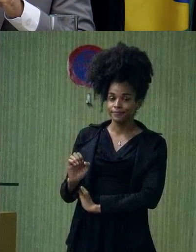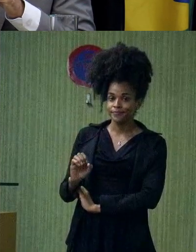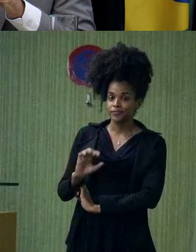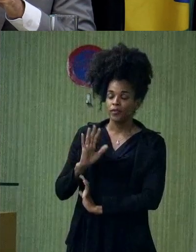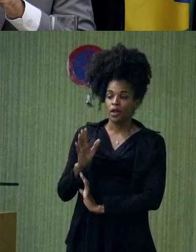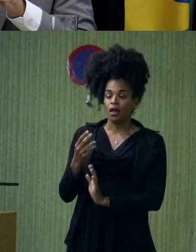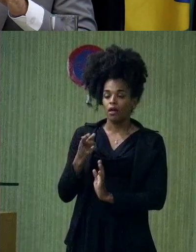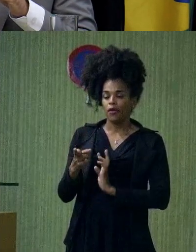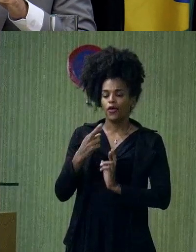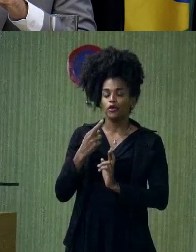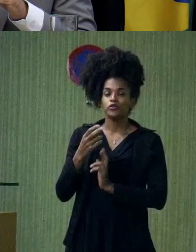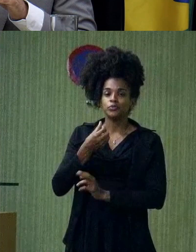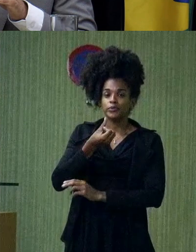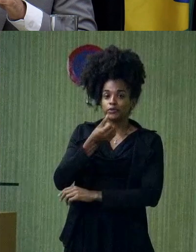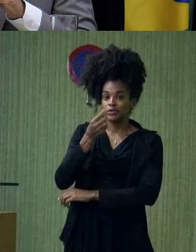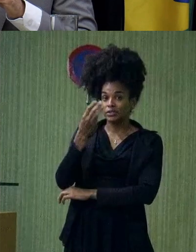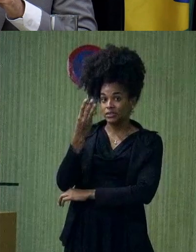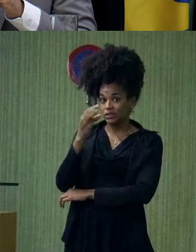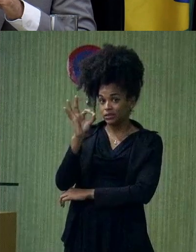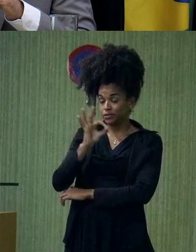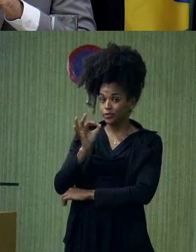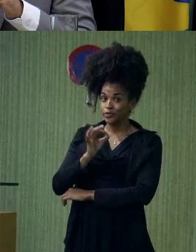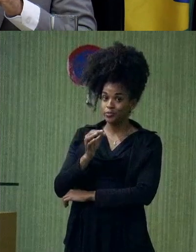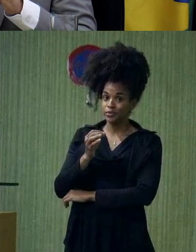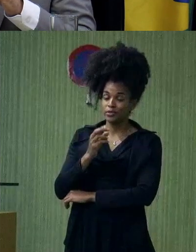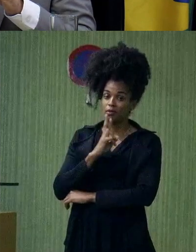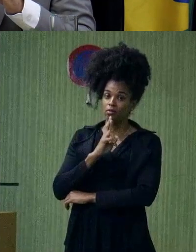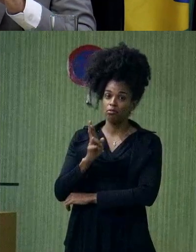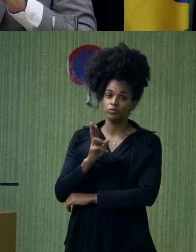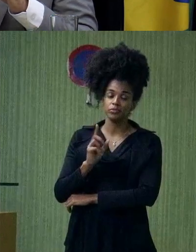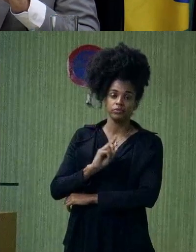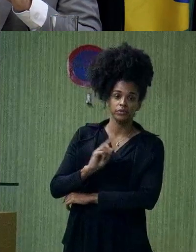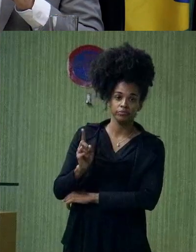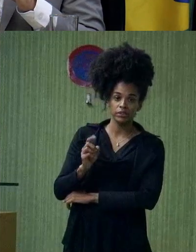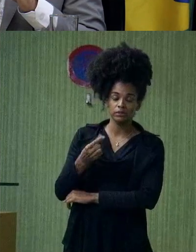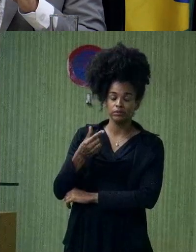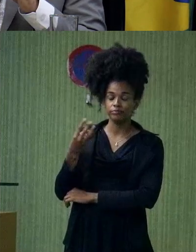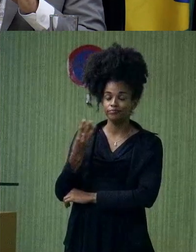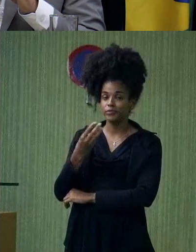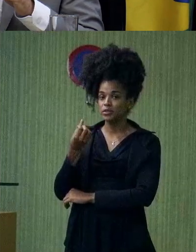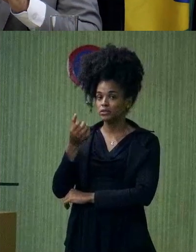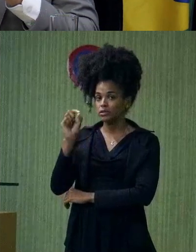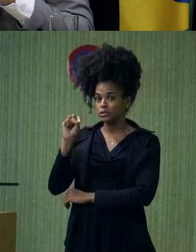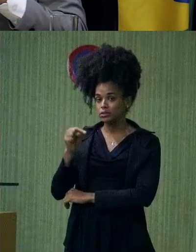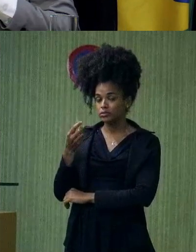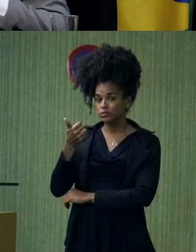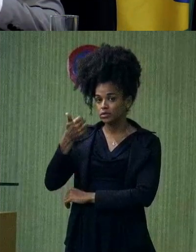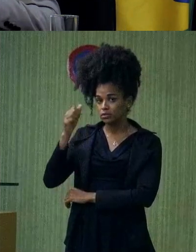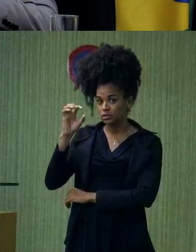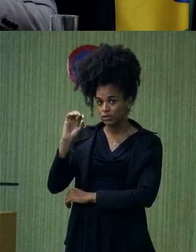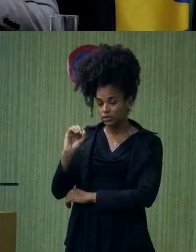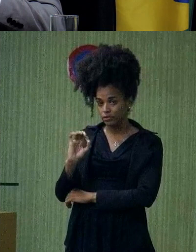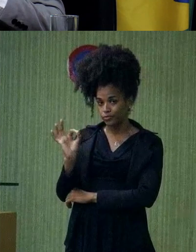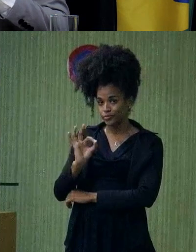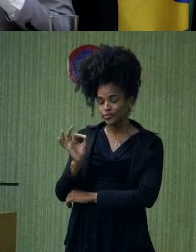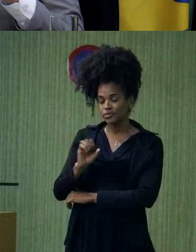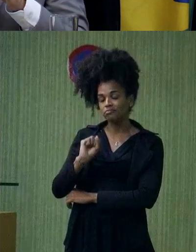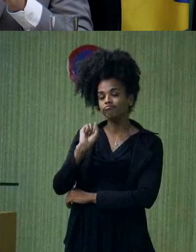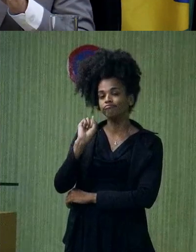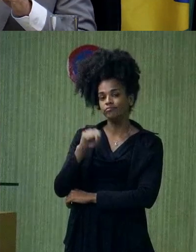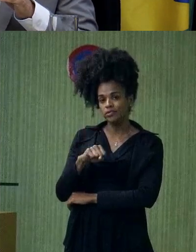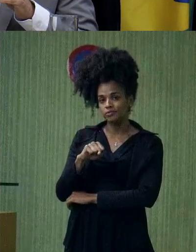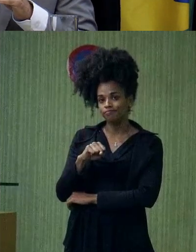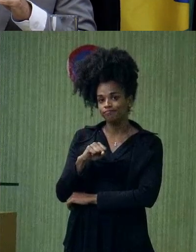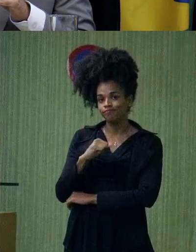63.90 dizendo que não ok e 36.10 dizendo que sim então fica